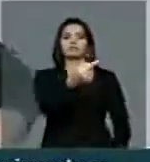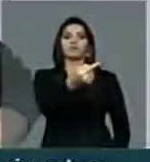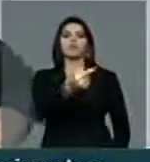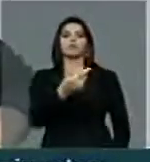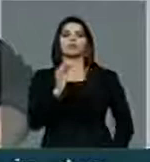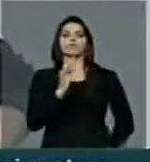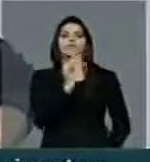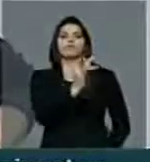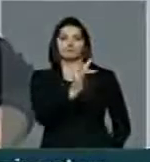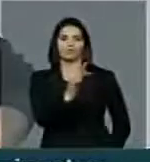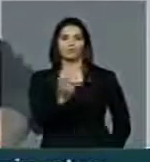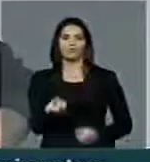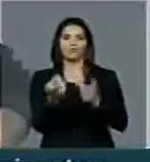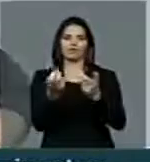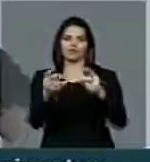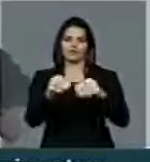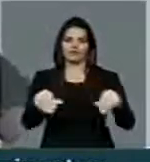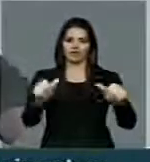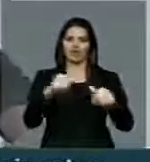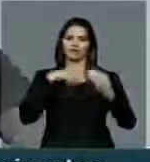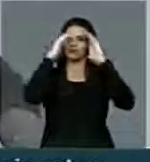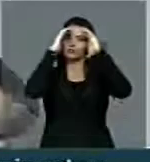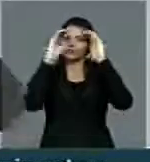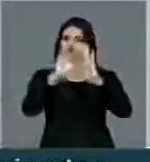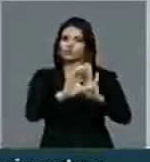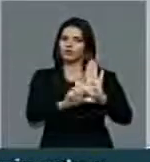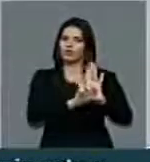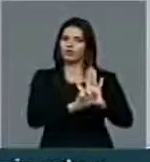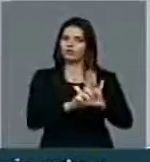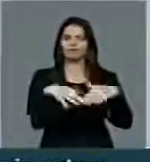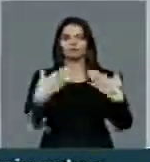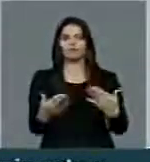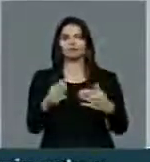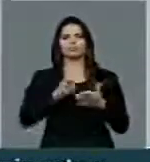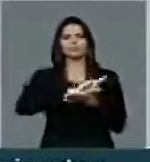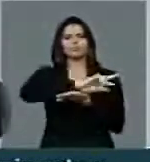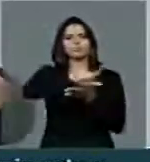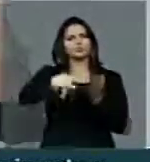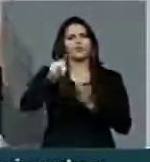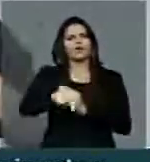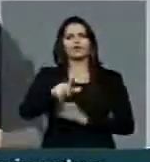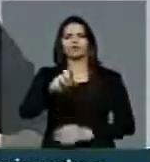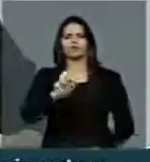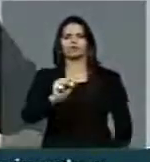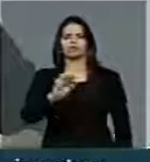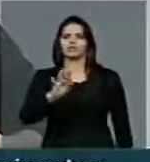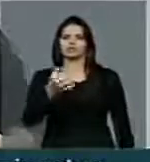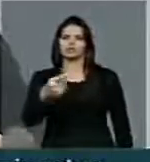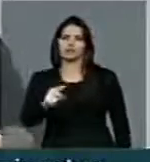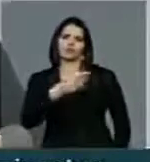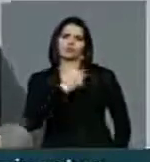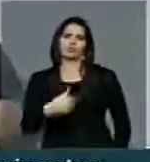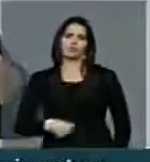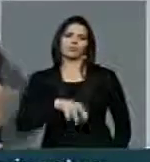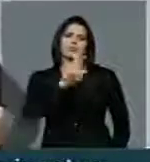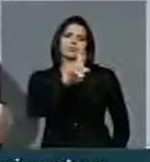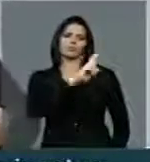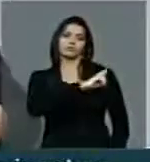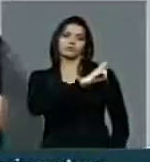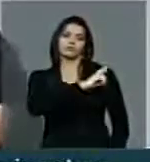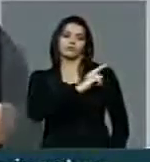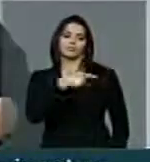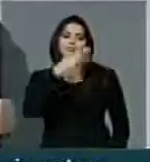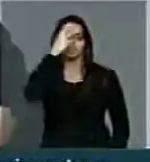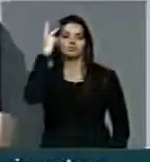lei. Essas questões todas têm a ver com gestão pública e responsabilidade do gestor público